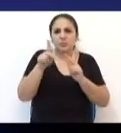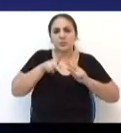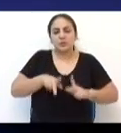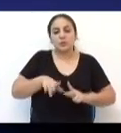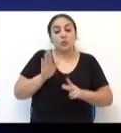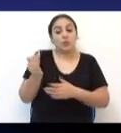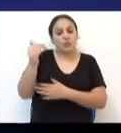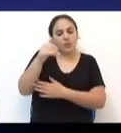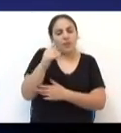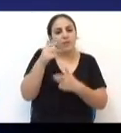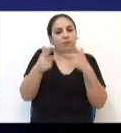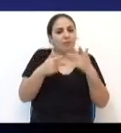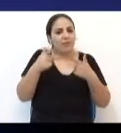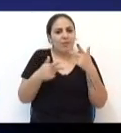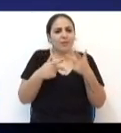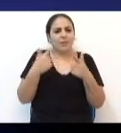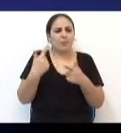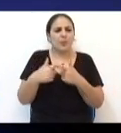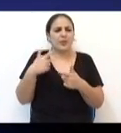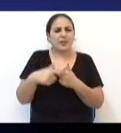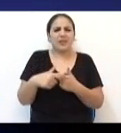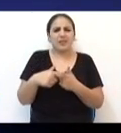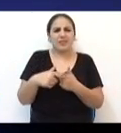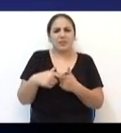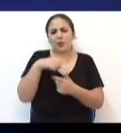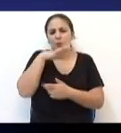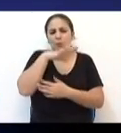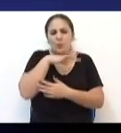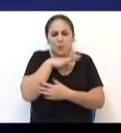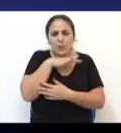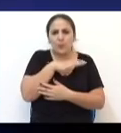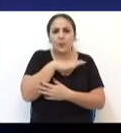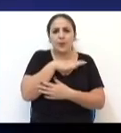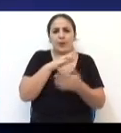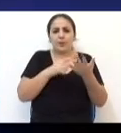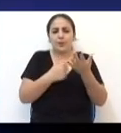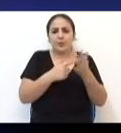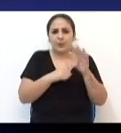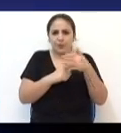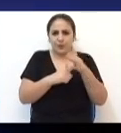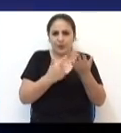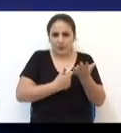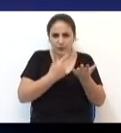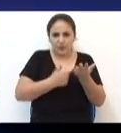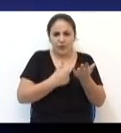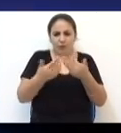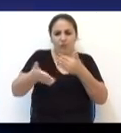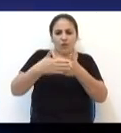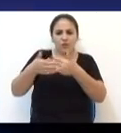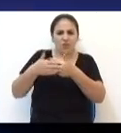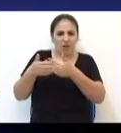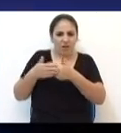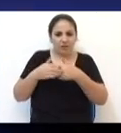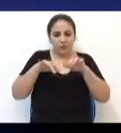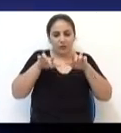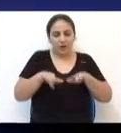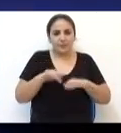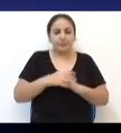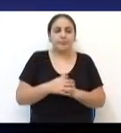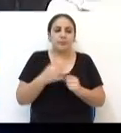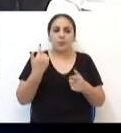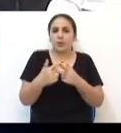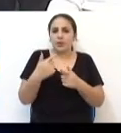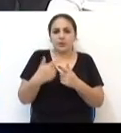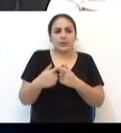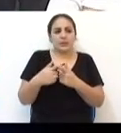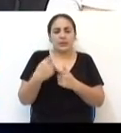Algumas pessoas vieram e comentaram que a gente ia eletizar a Feira do Livro, que não era para ficar fechada, em local fechado,